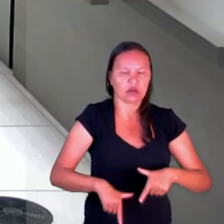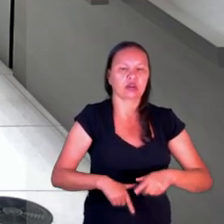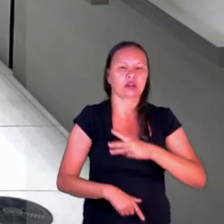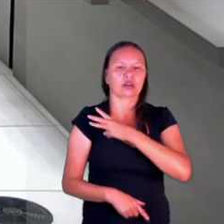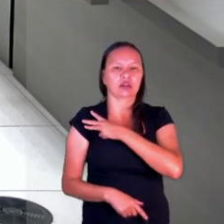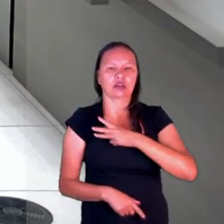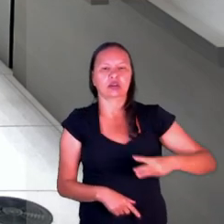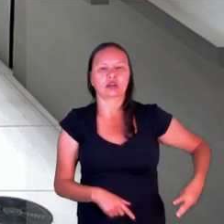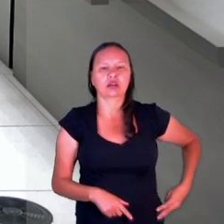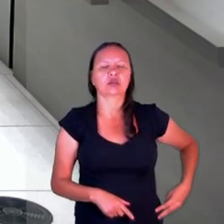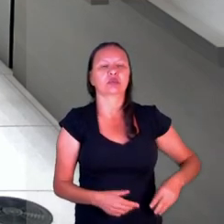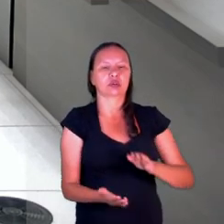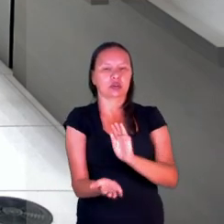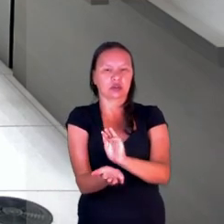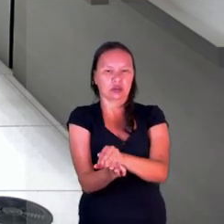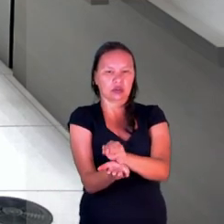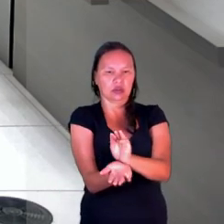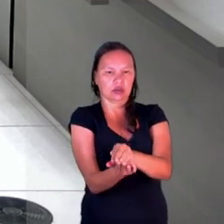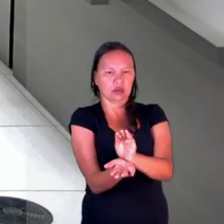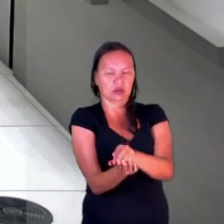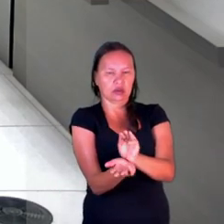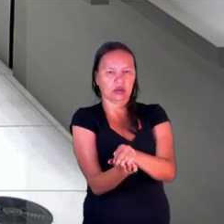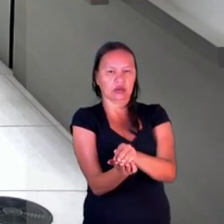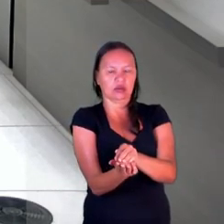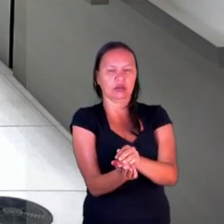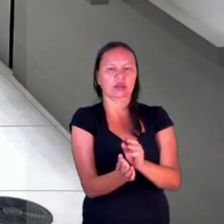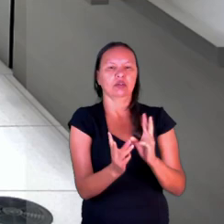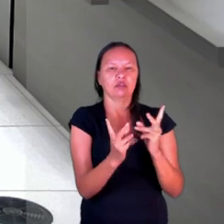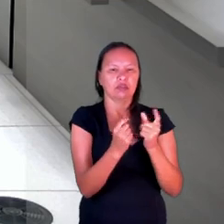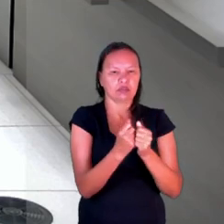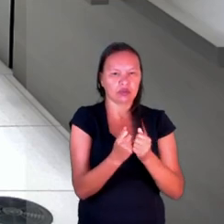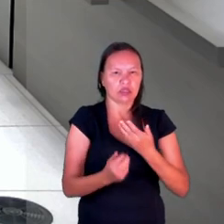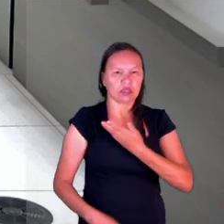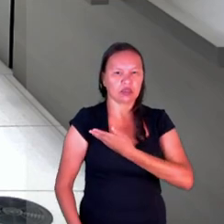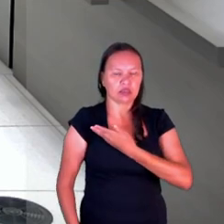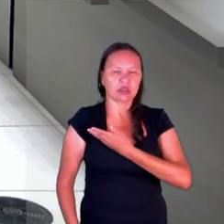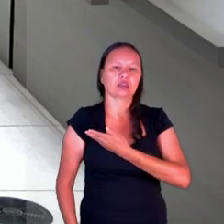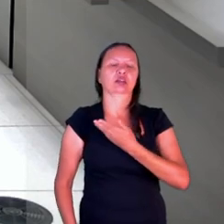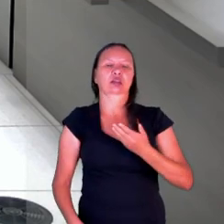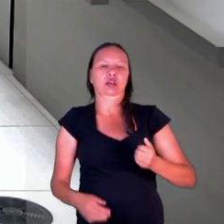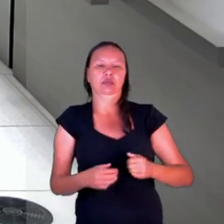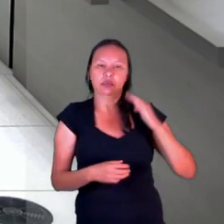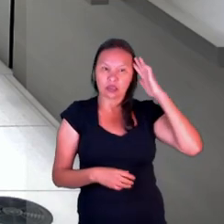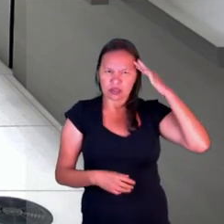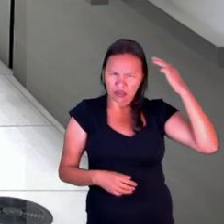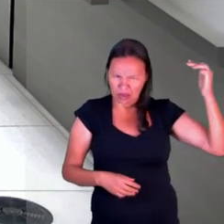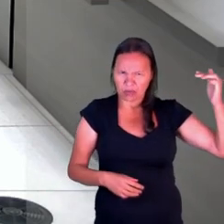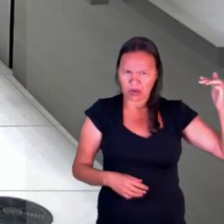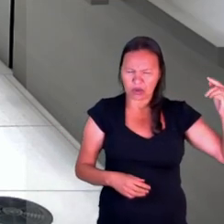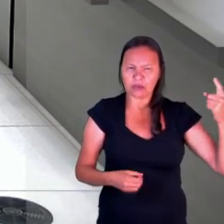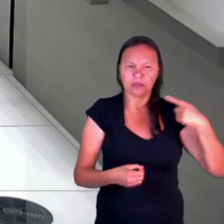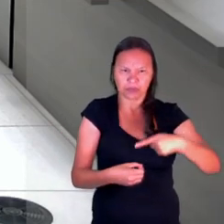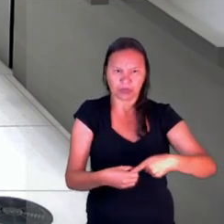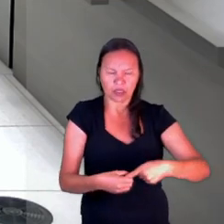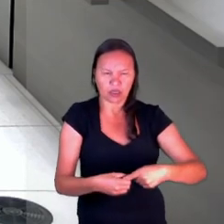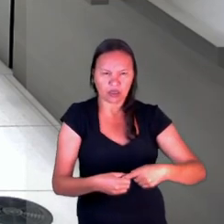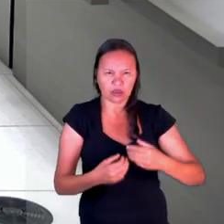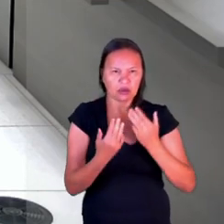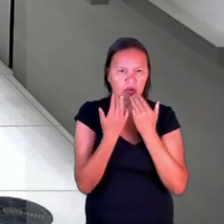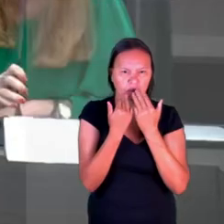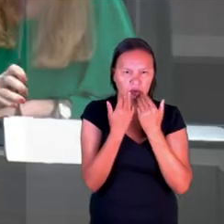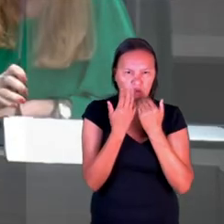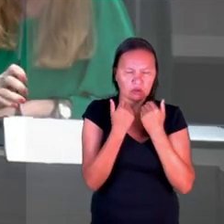de Pernambuco vários colegas w não sei se tu recorda disso colocando que a fome era o